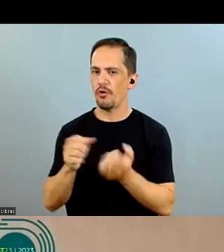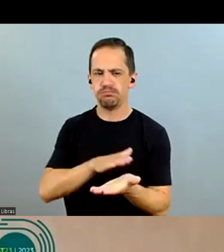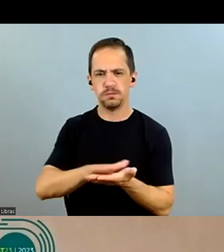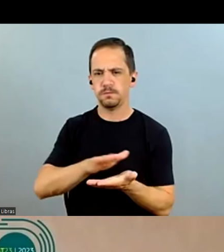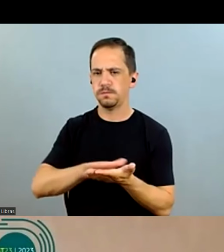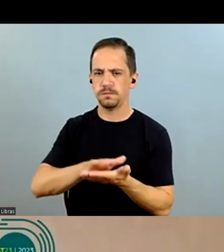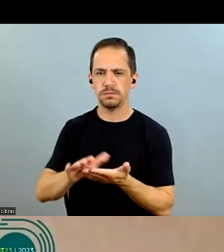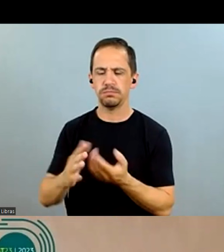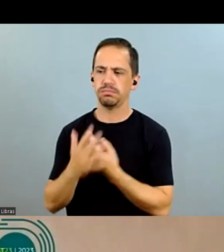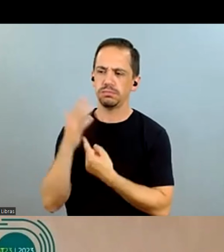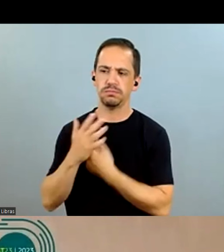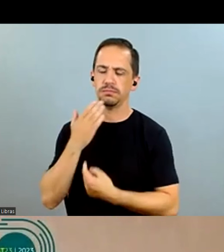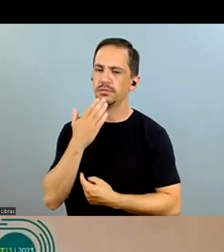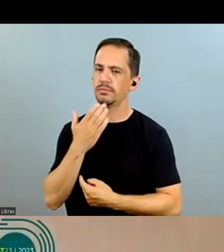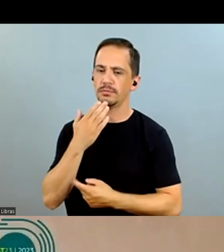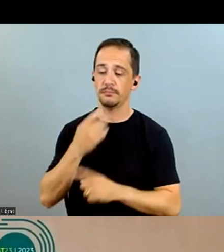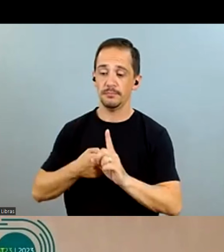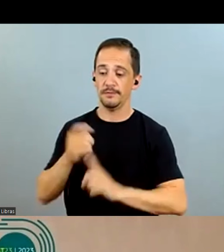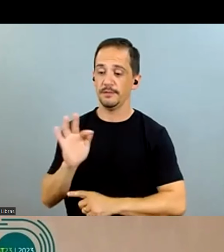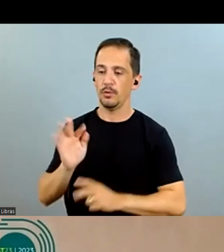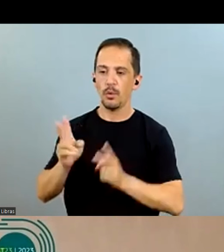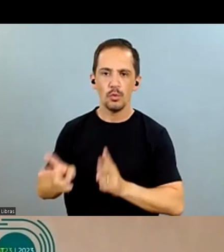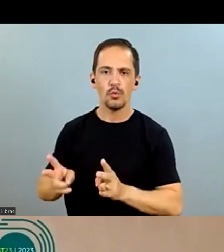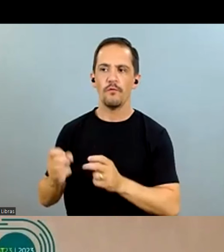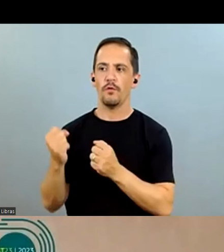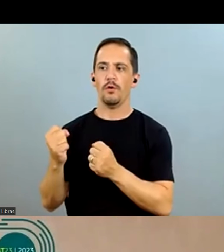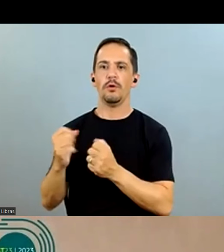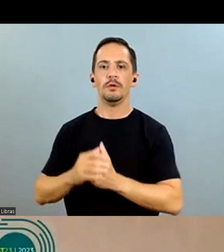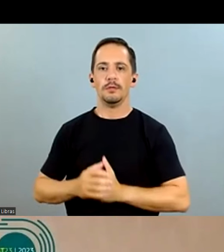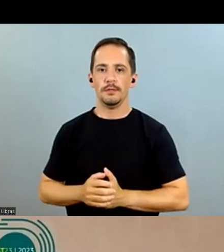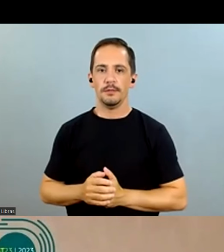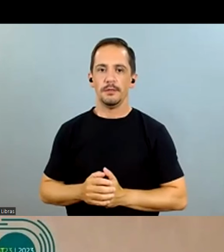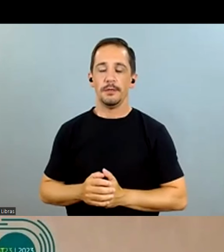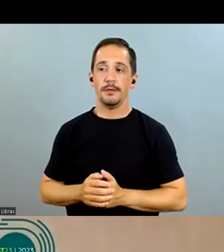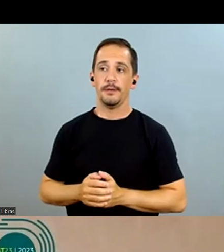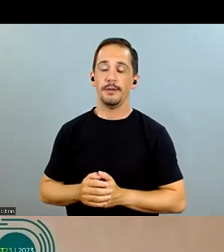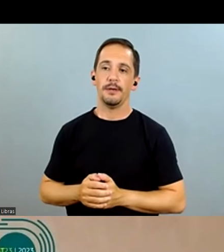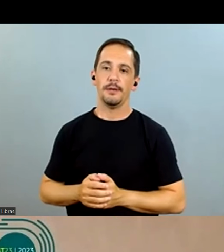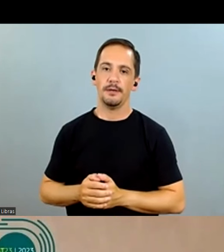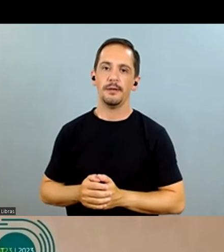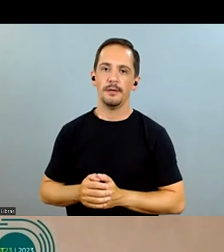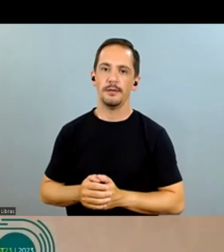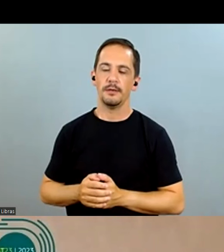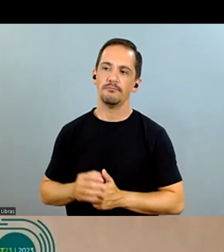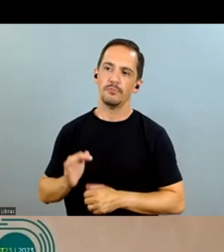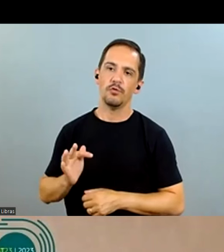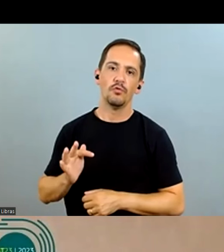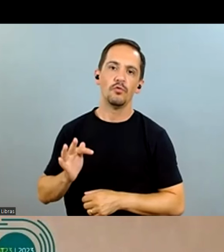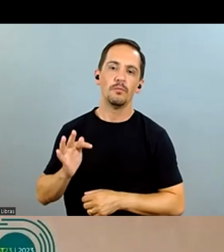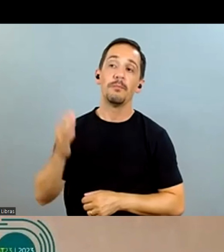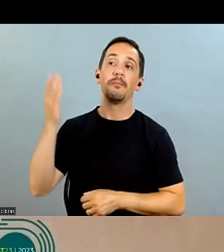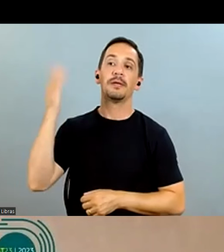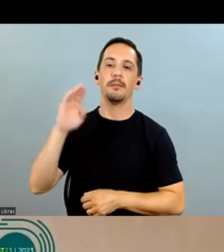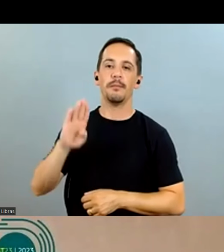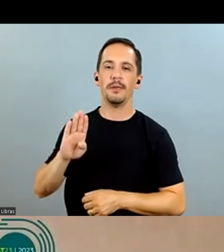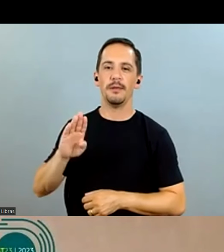eh então a gente percebe aí uma dinâmica bem superior a as projeções iniciais da bpo né que foram